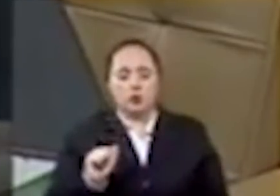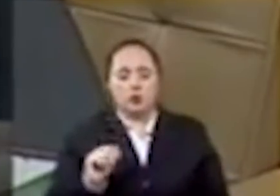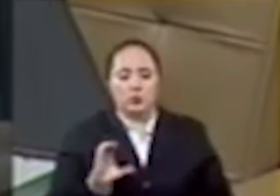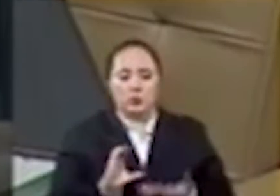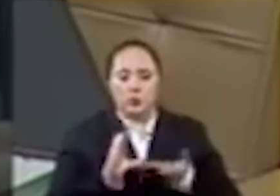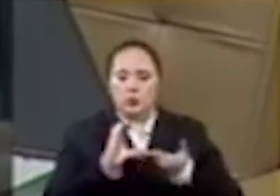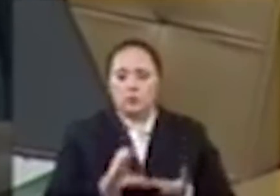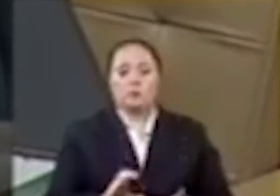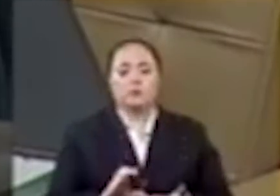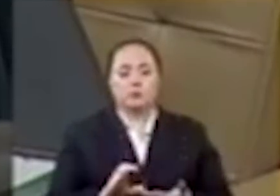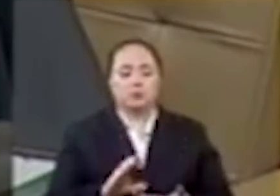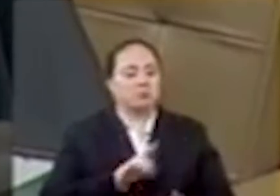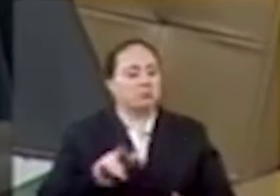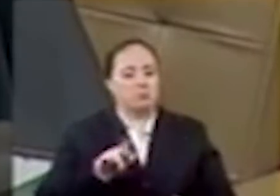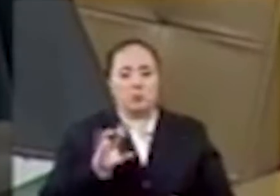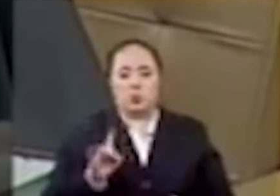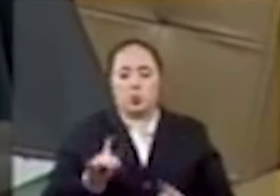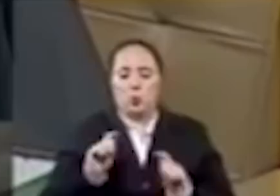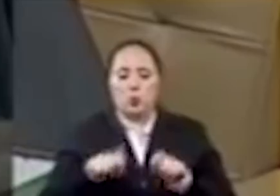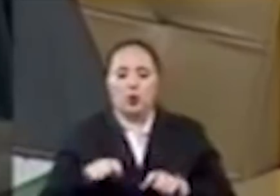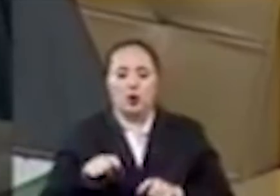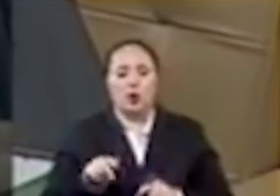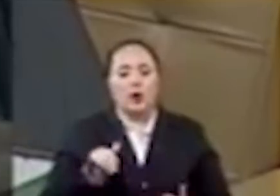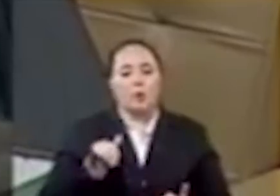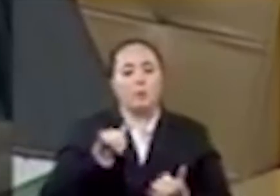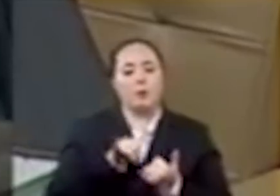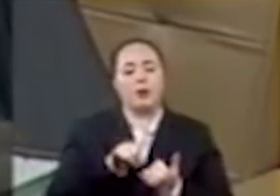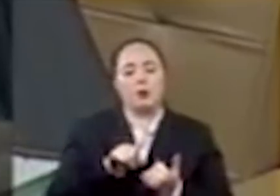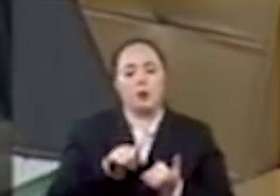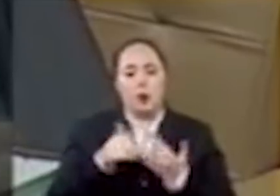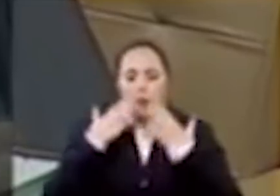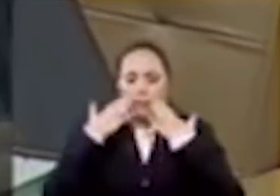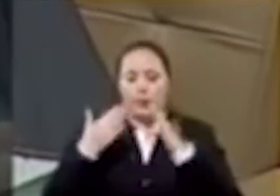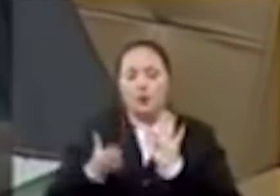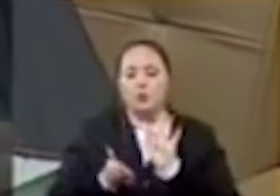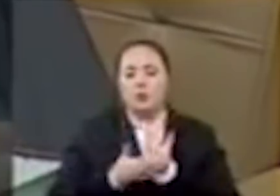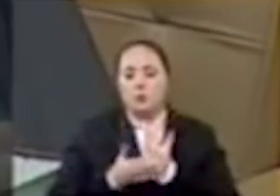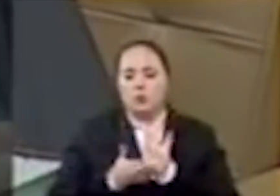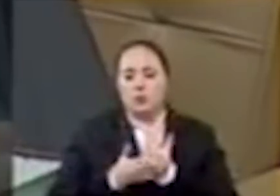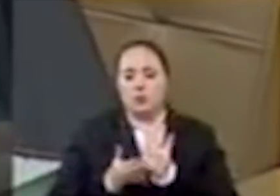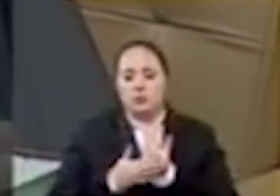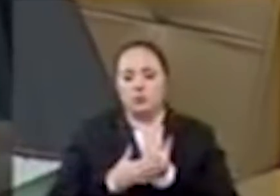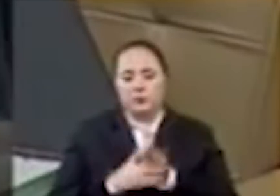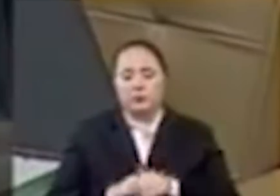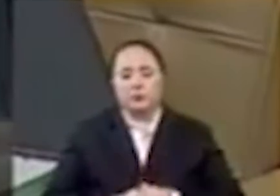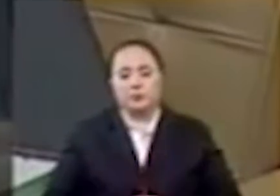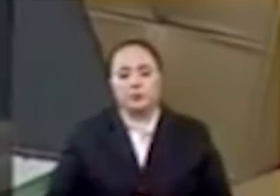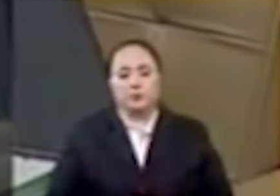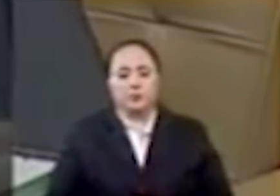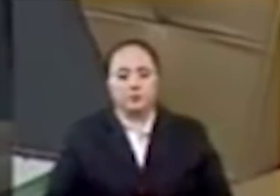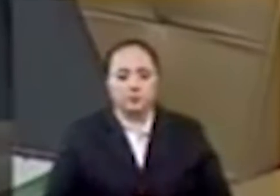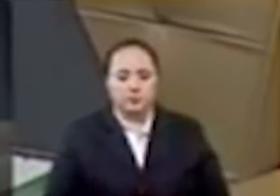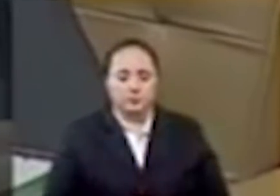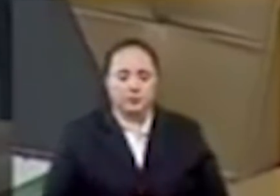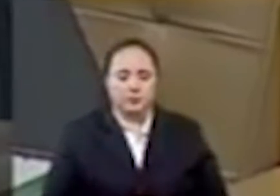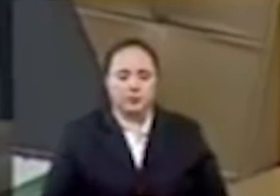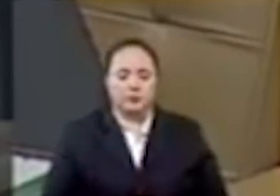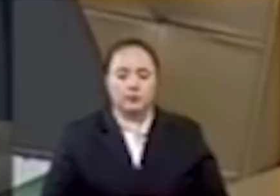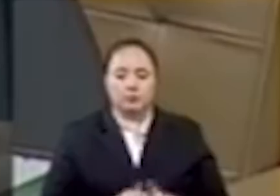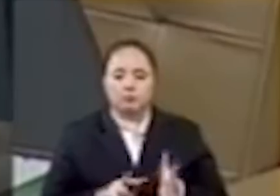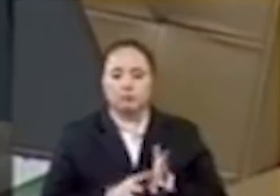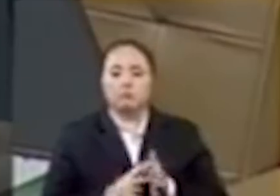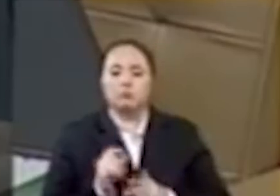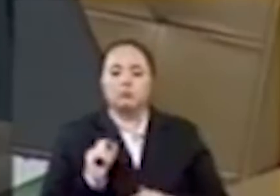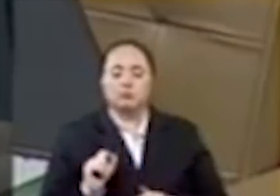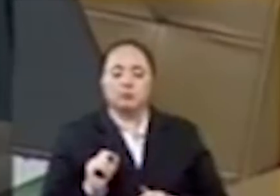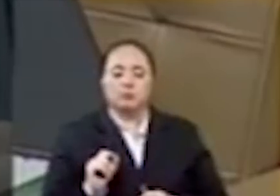Conselho, não mais condicionando o indulto à apresentação de proposta em tal sentido. Em outras palavras,